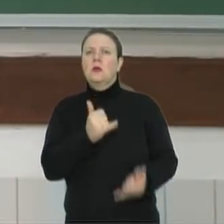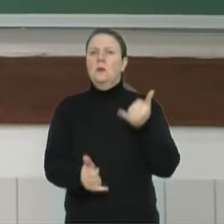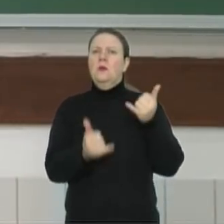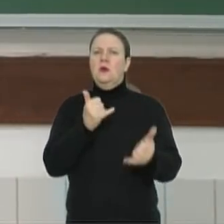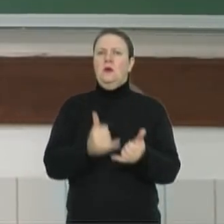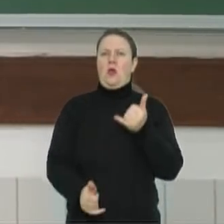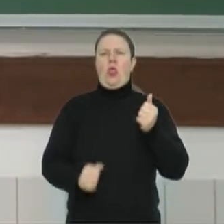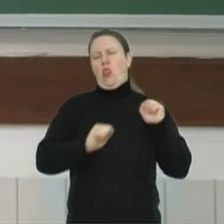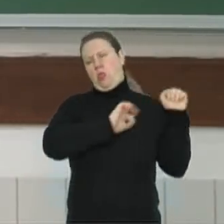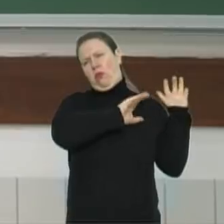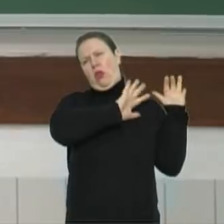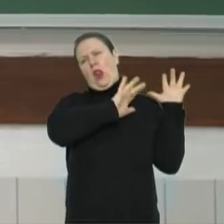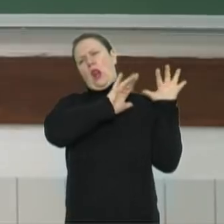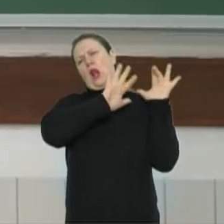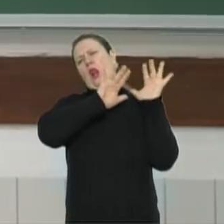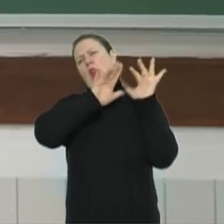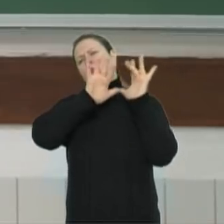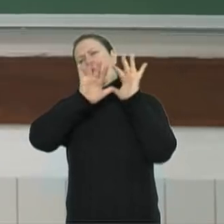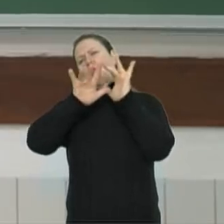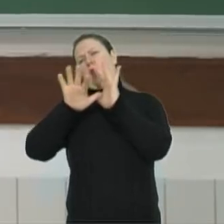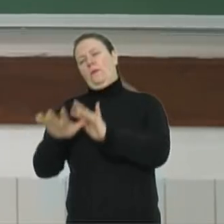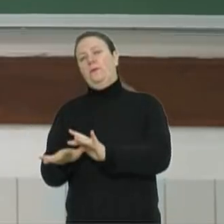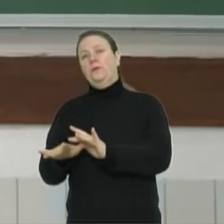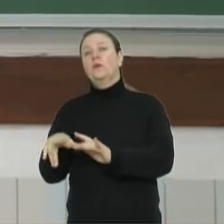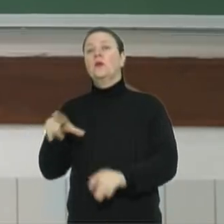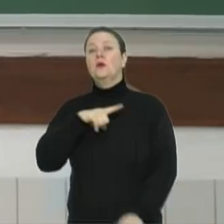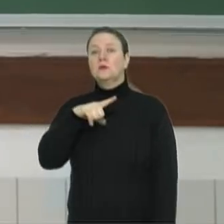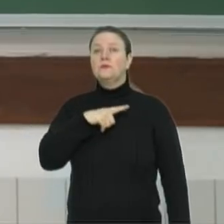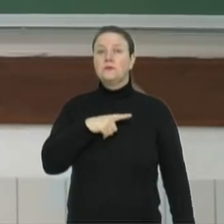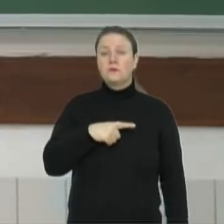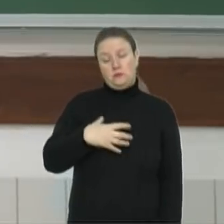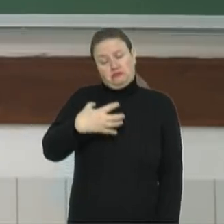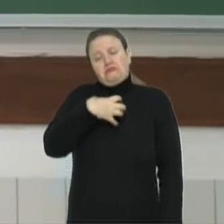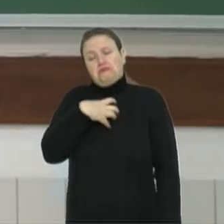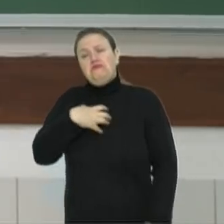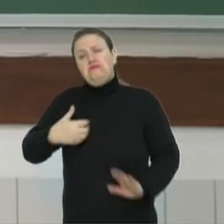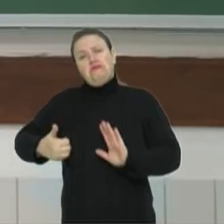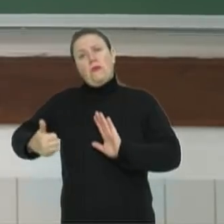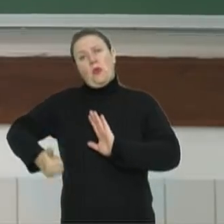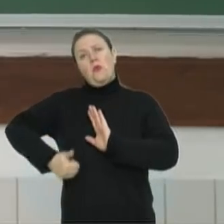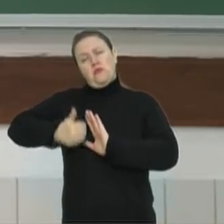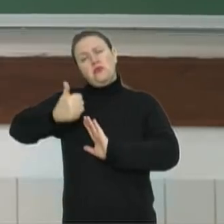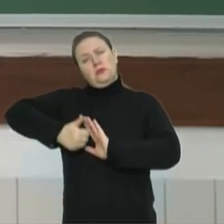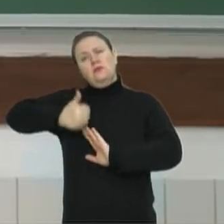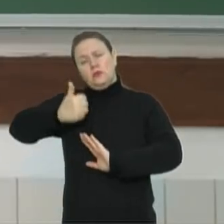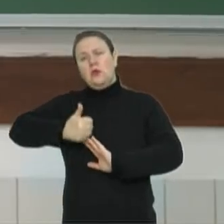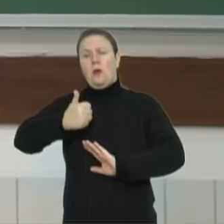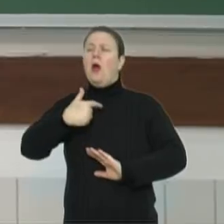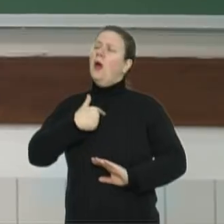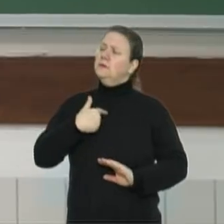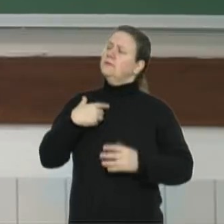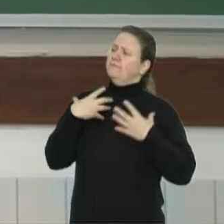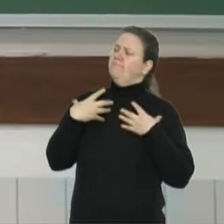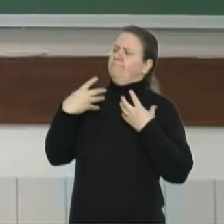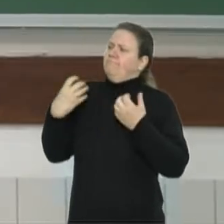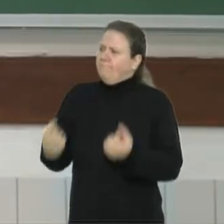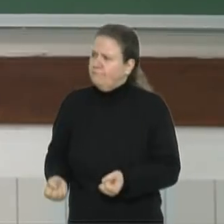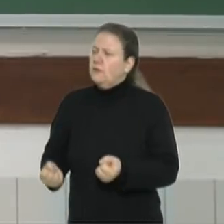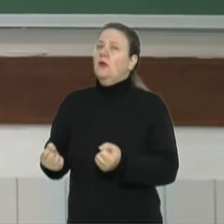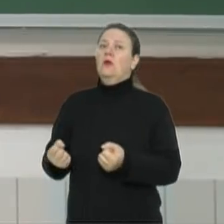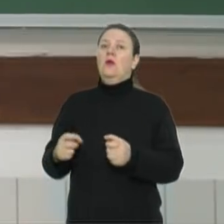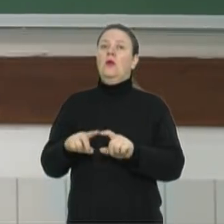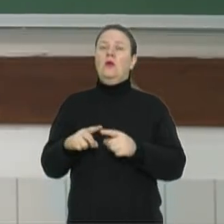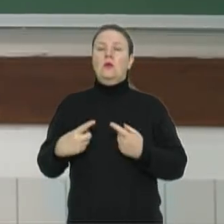ali, né, que tem um lado positivo, porque as pessoas se sentem, né, pertencentes a algo maior do que elas mesmas, só que elas